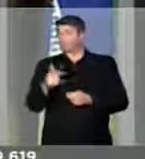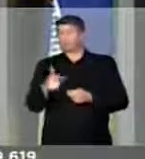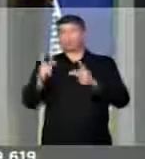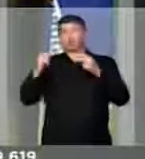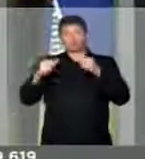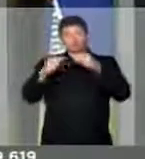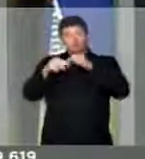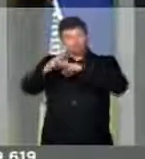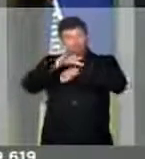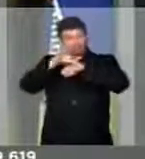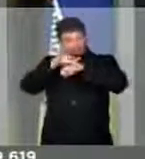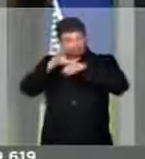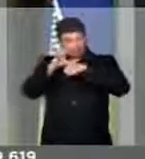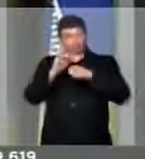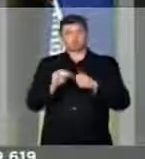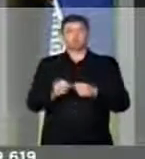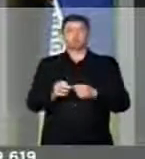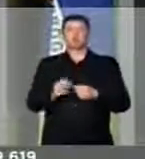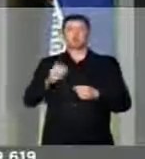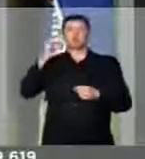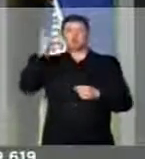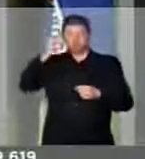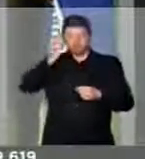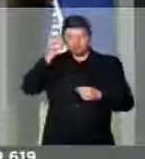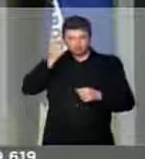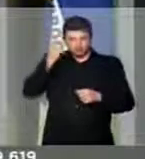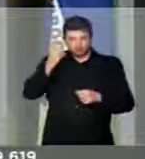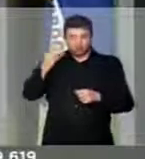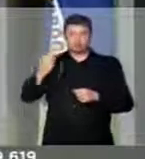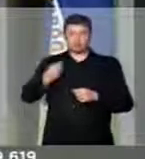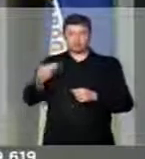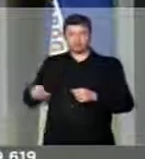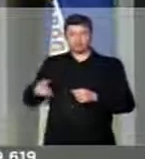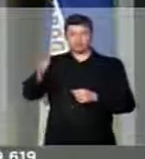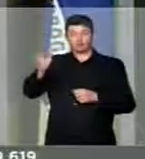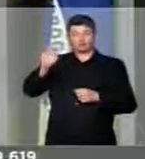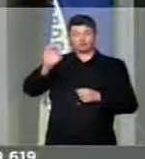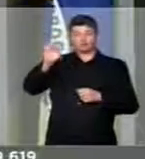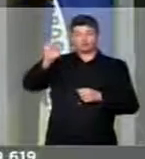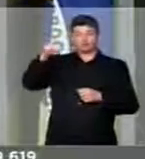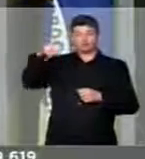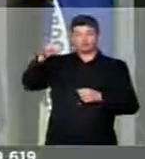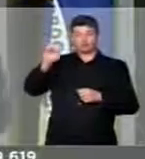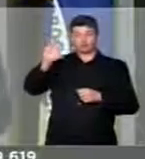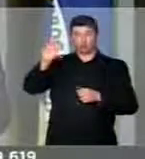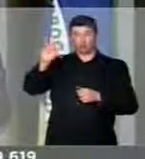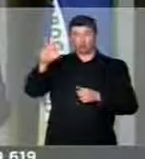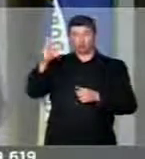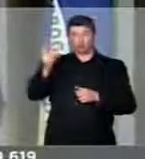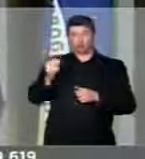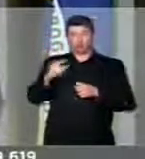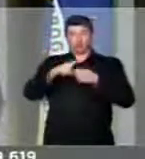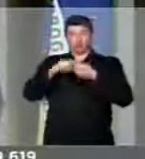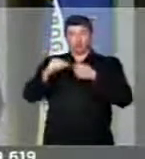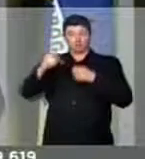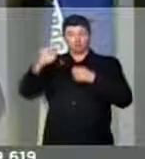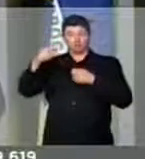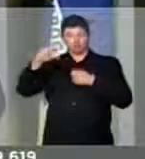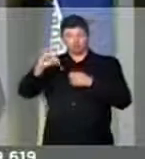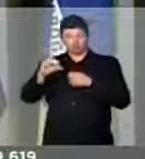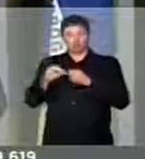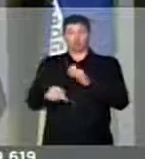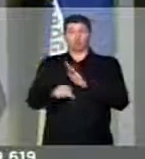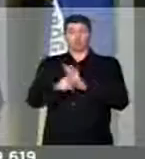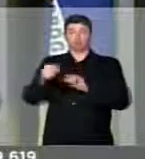segundo a Constituição, deputado aqui presente Fernando Coelho, pelo artigo 29 do ato